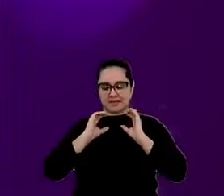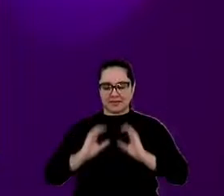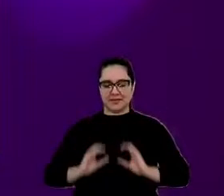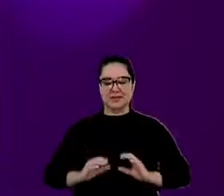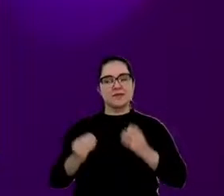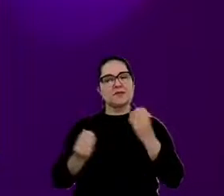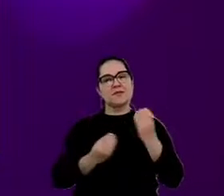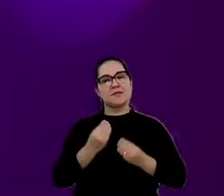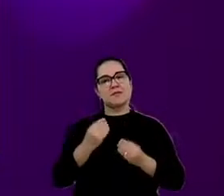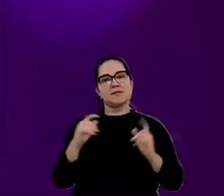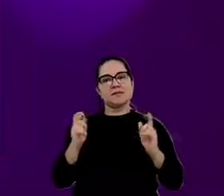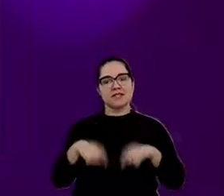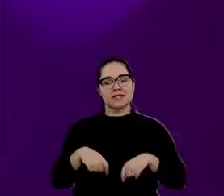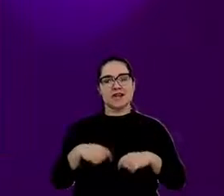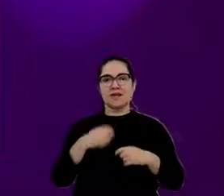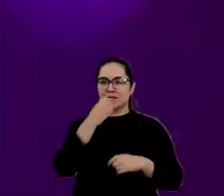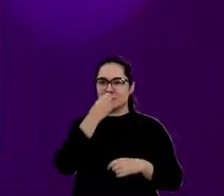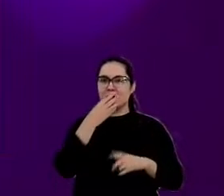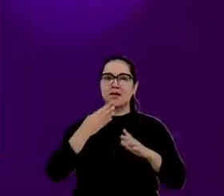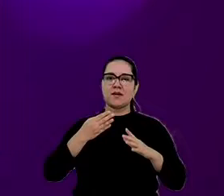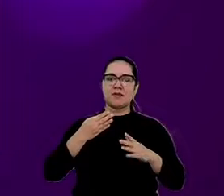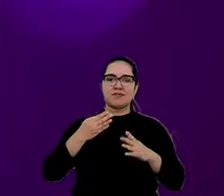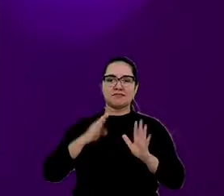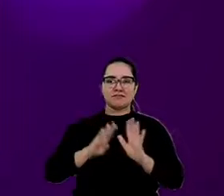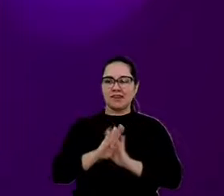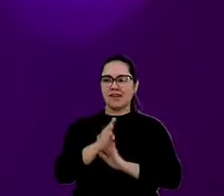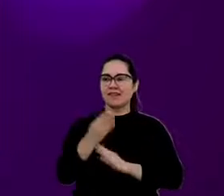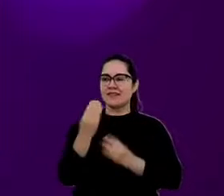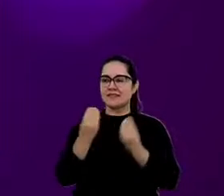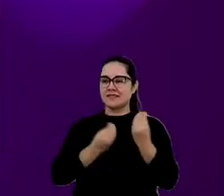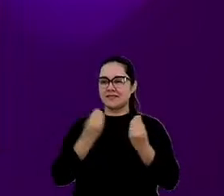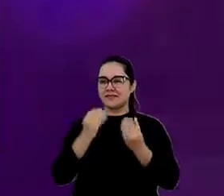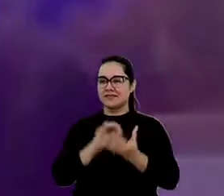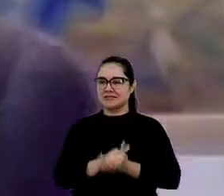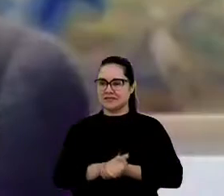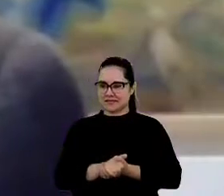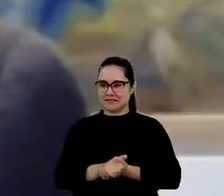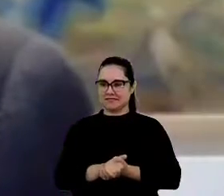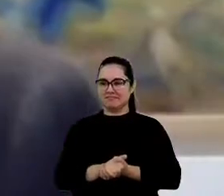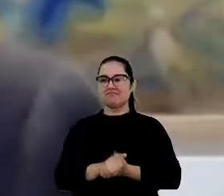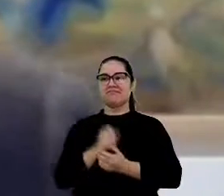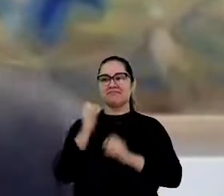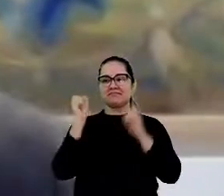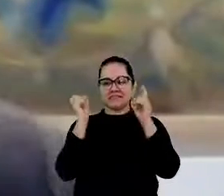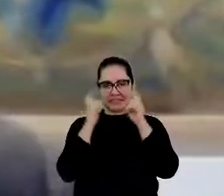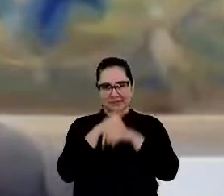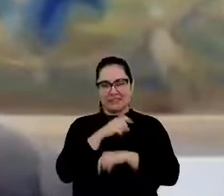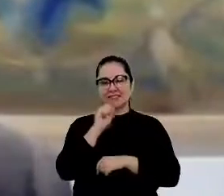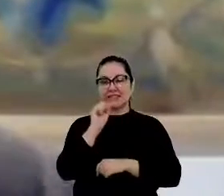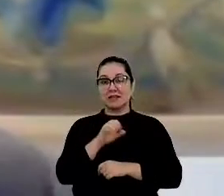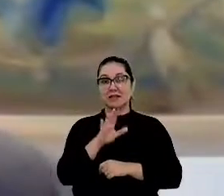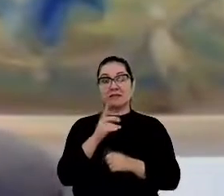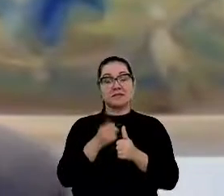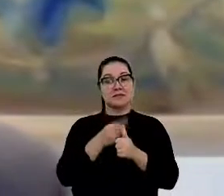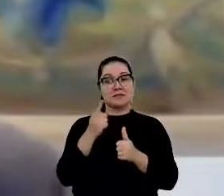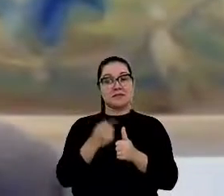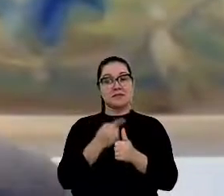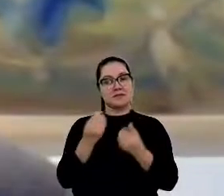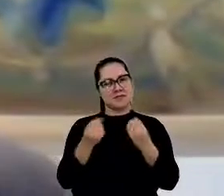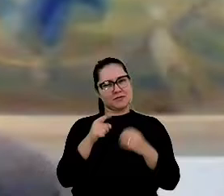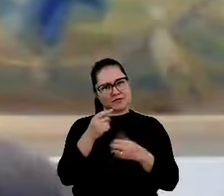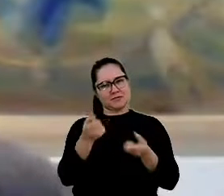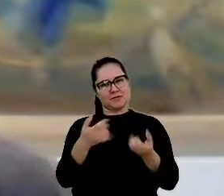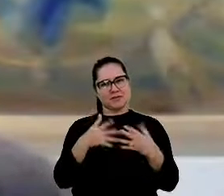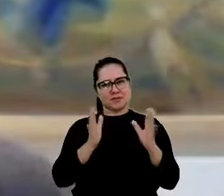bons hábitos. Eu preparo, às vezes, uma aula que eu tenho uma aula para dar, que é sobre como adquirir bons hábitos. É muito difícil, mas a primeira maneira, você falou aí, é